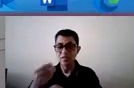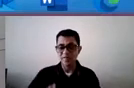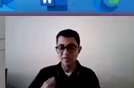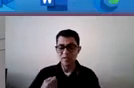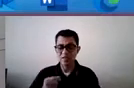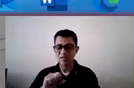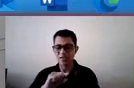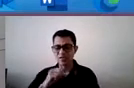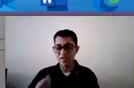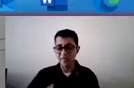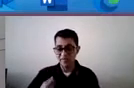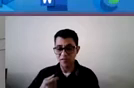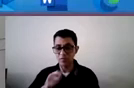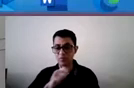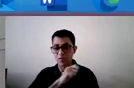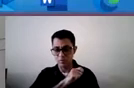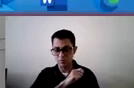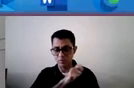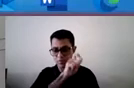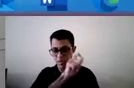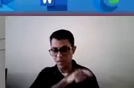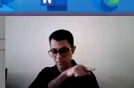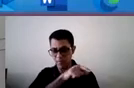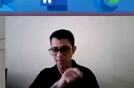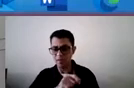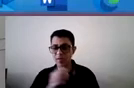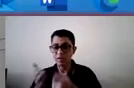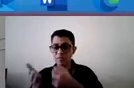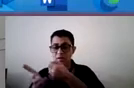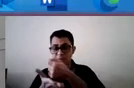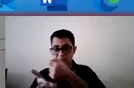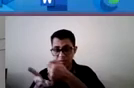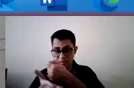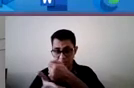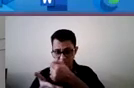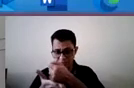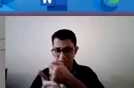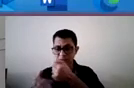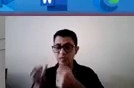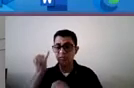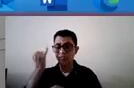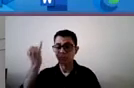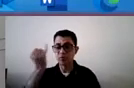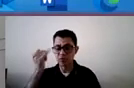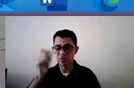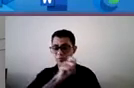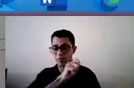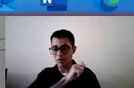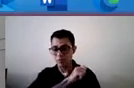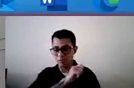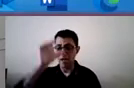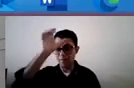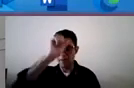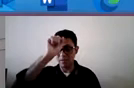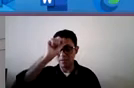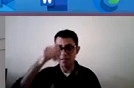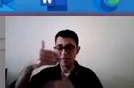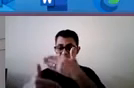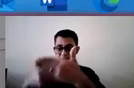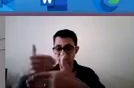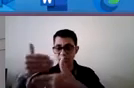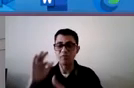chamadas socioemocionais, que são a base forte do que nós chamamos de educação integral. Uma educação,